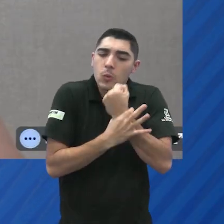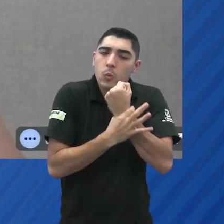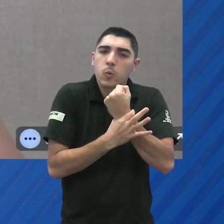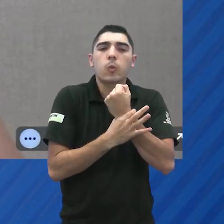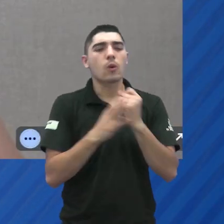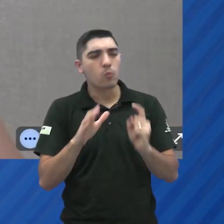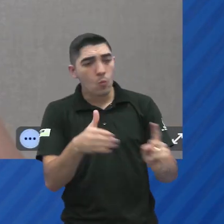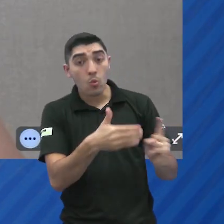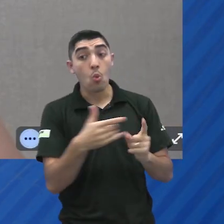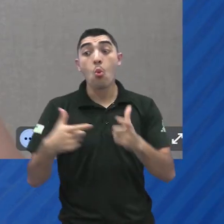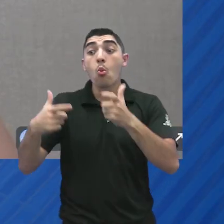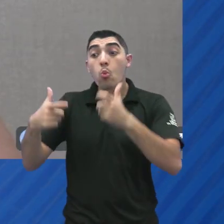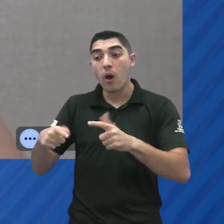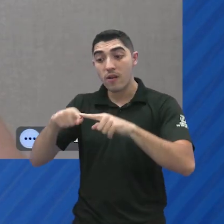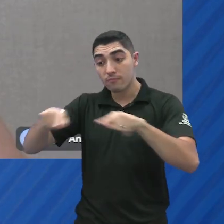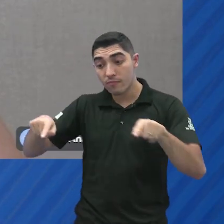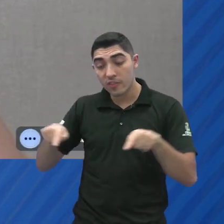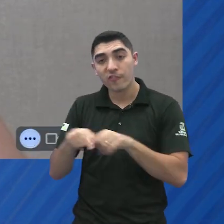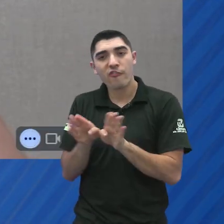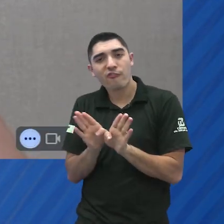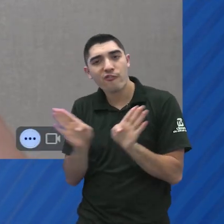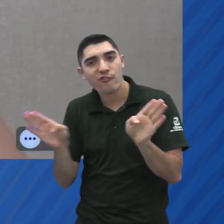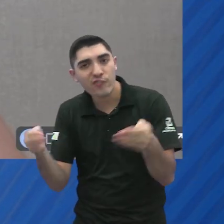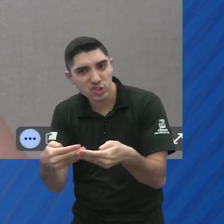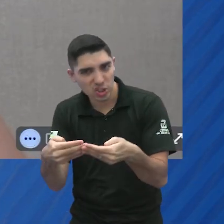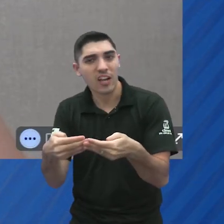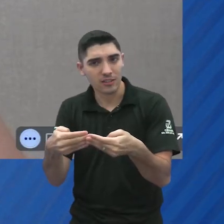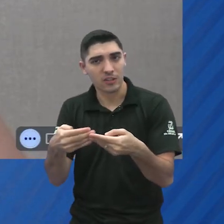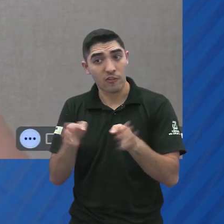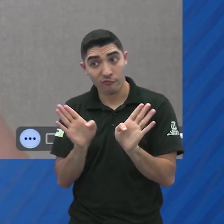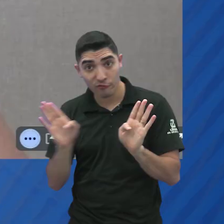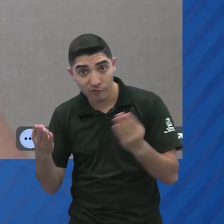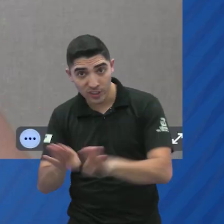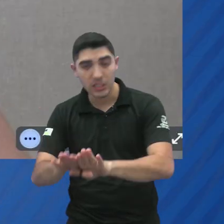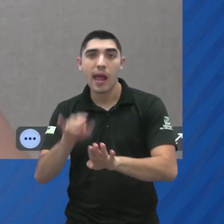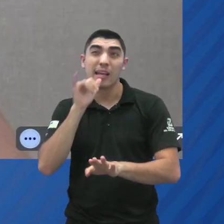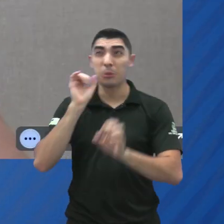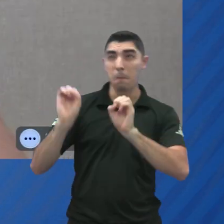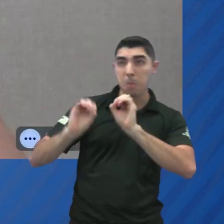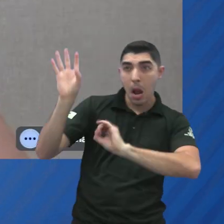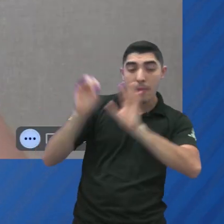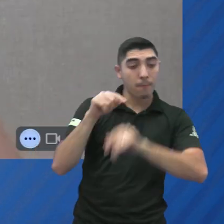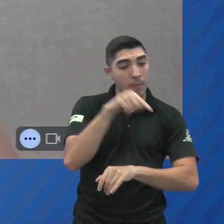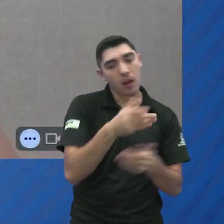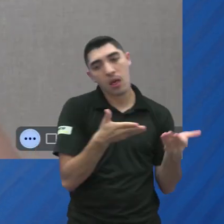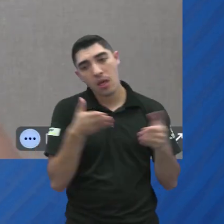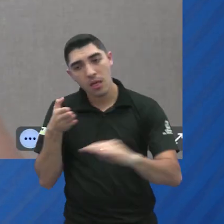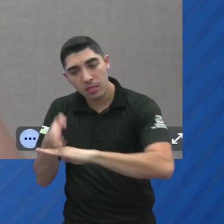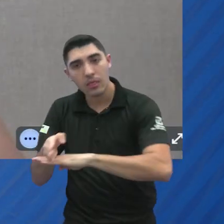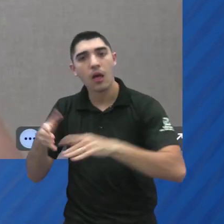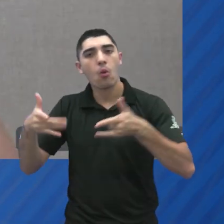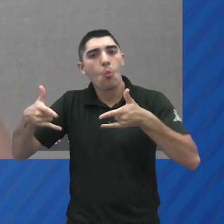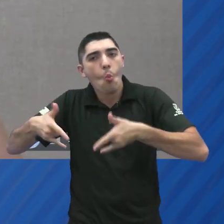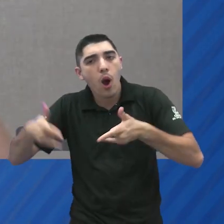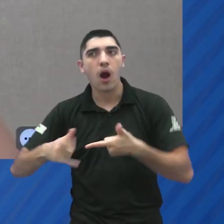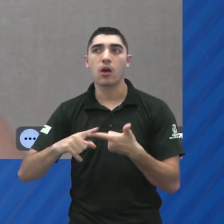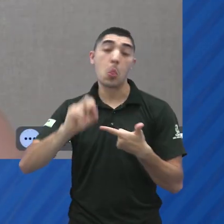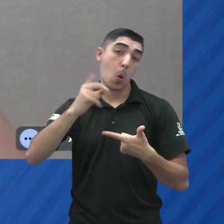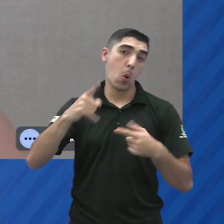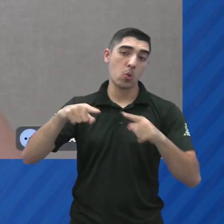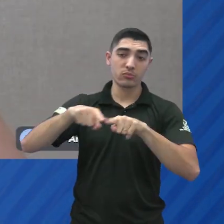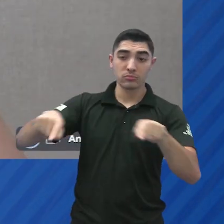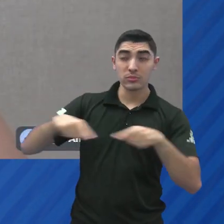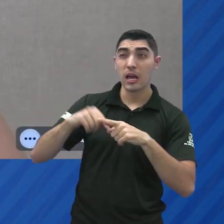acolhedor, então escolher um local fechado, controlado, para que no momento dos fogos a criança esteja no quarto ou numa sala com